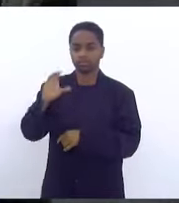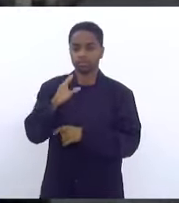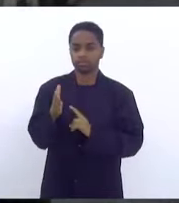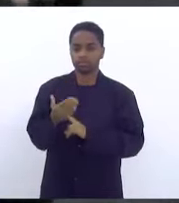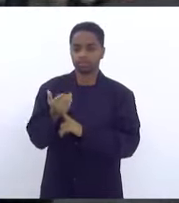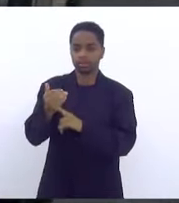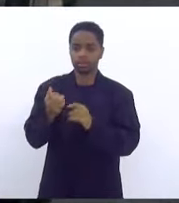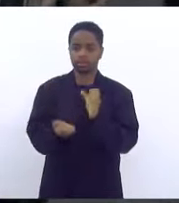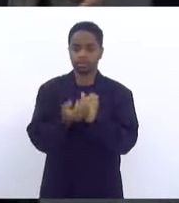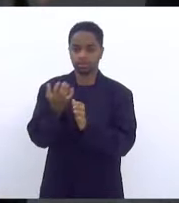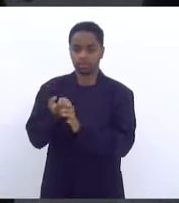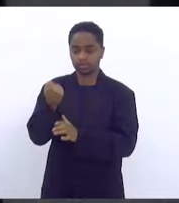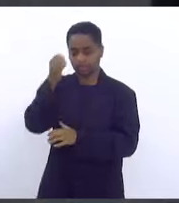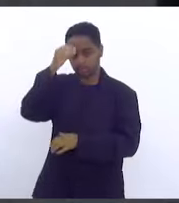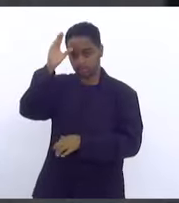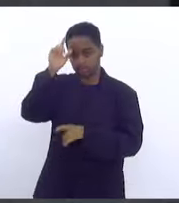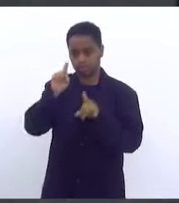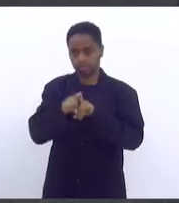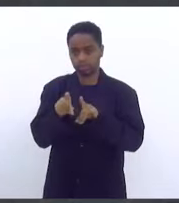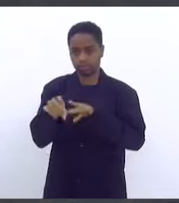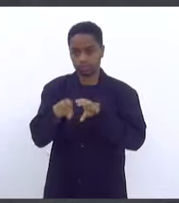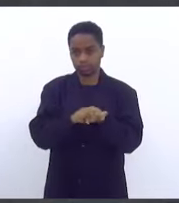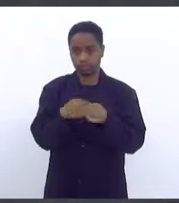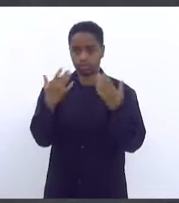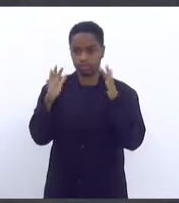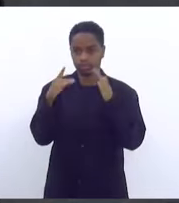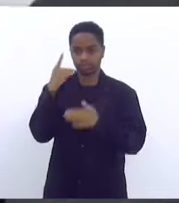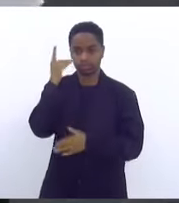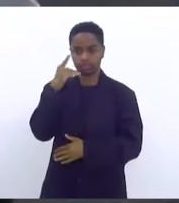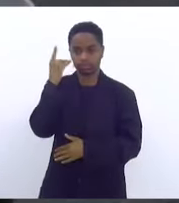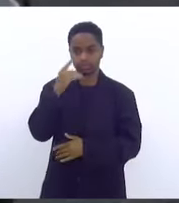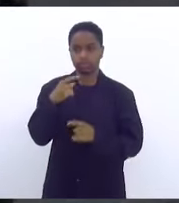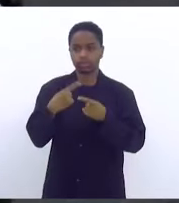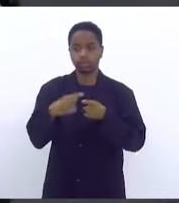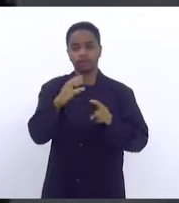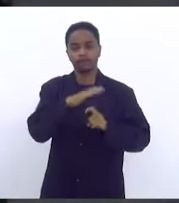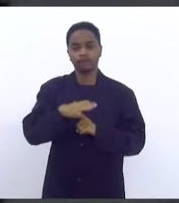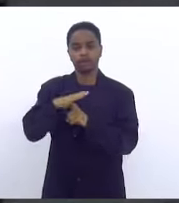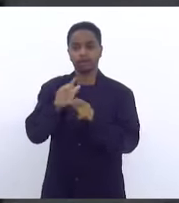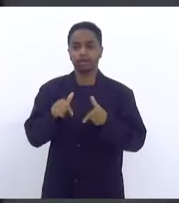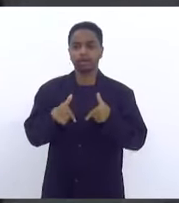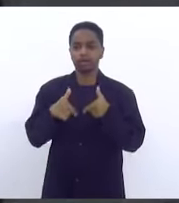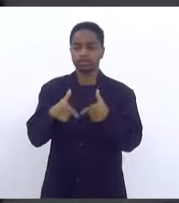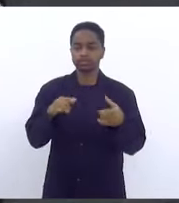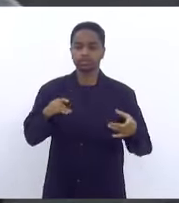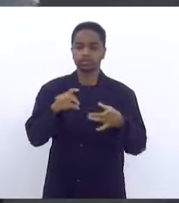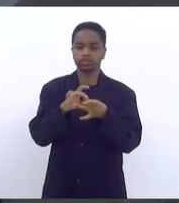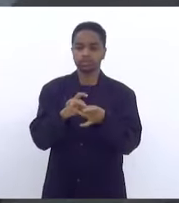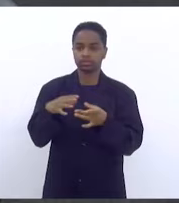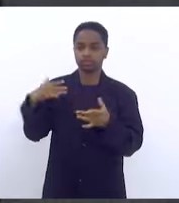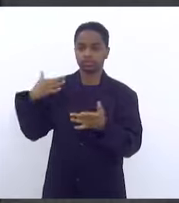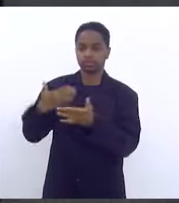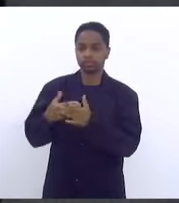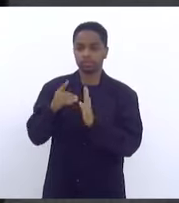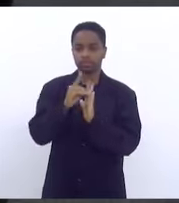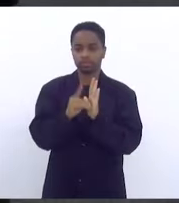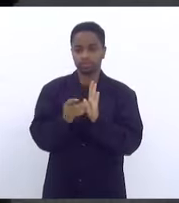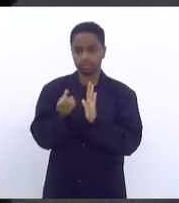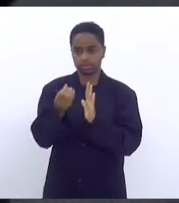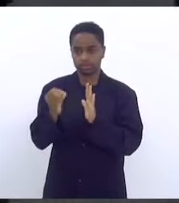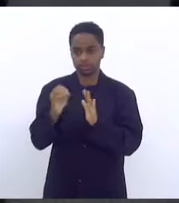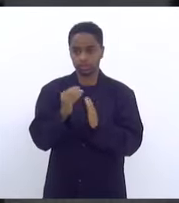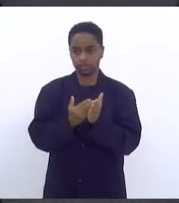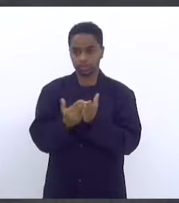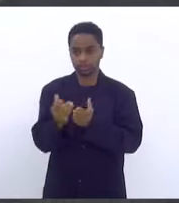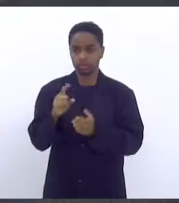e formação. Parabéns, deputada Élica Takimoto. As feiras são uma iniciativa que toma corpo ao longo da década de 60. Todas e